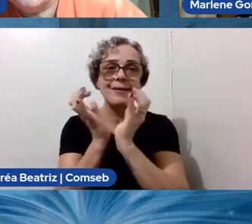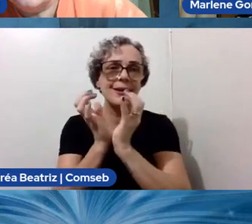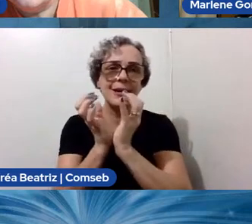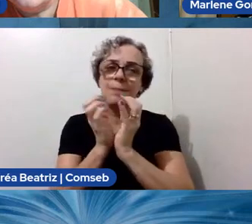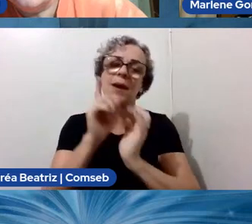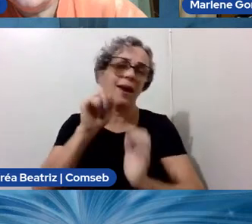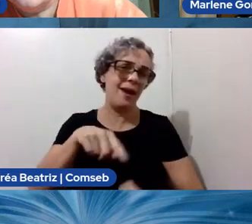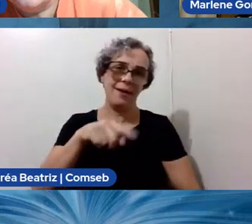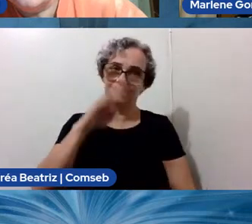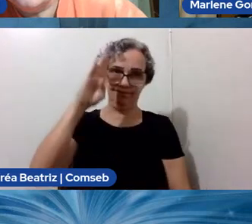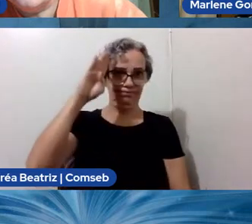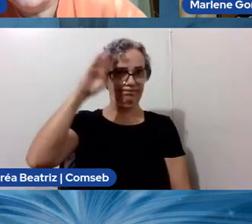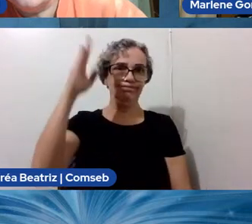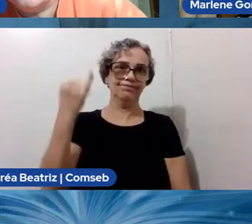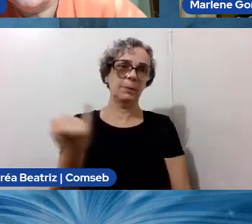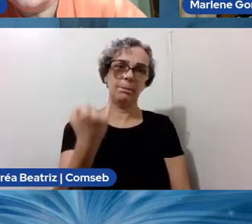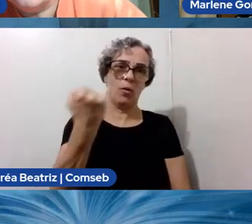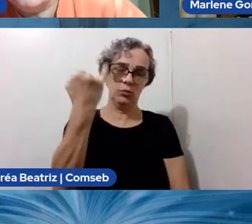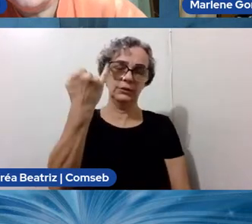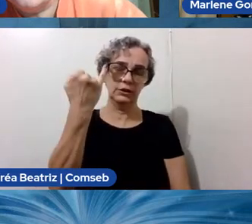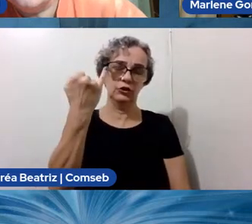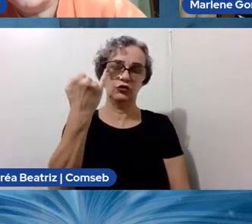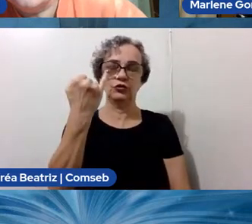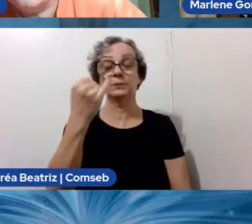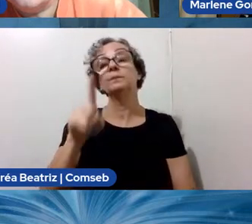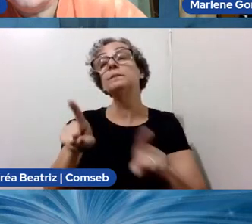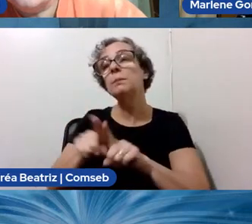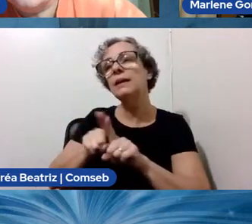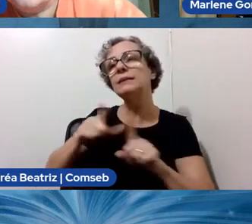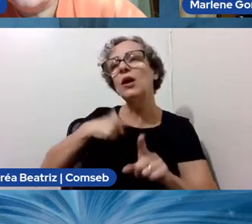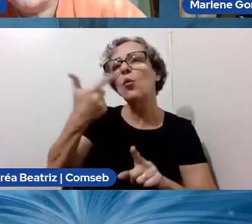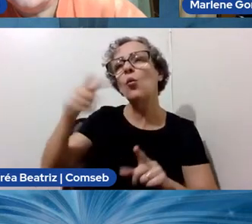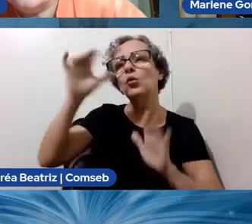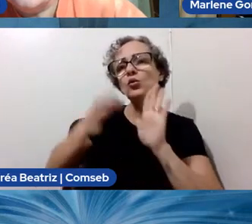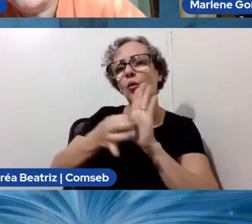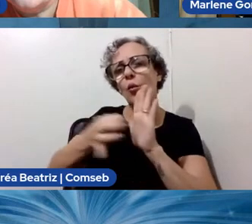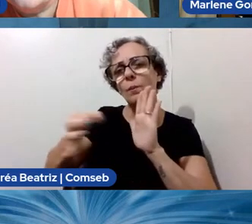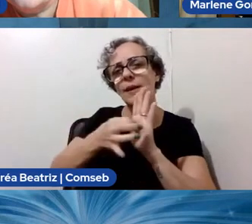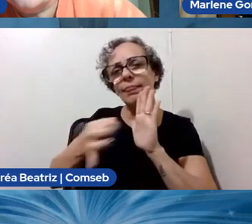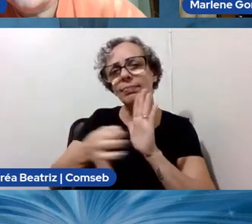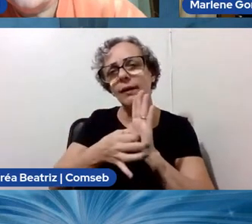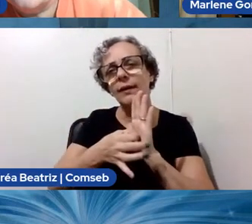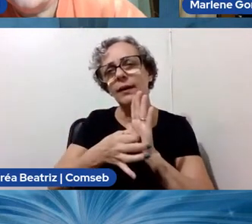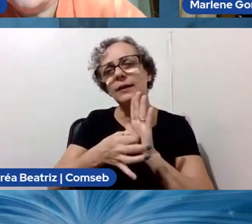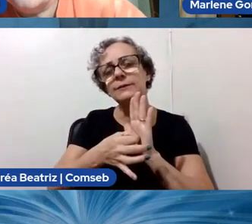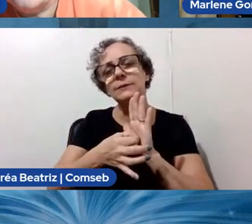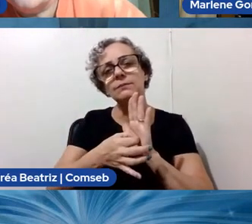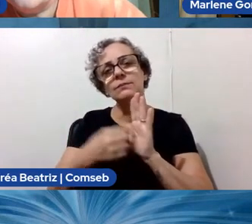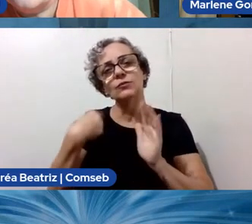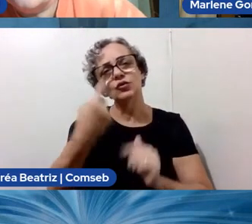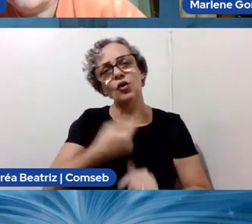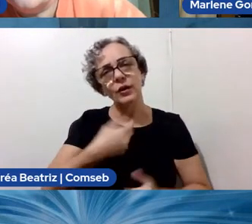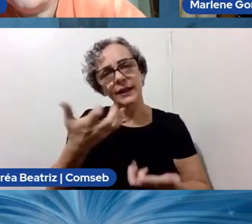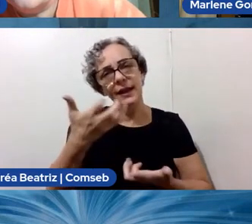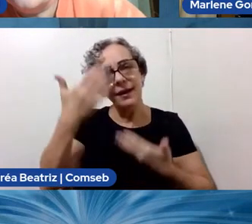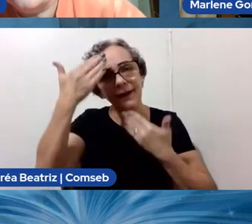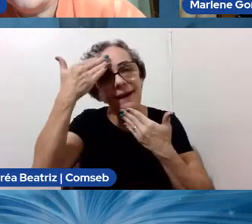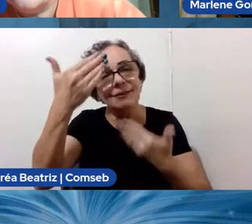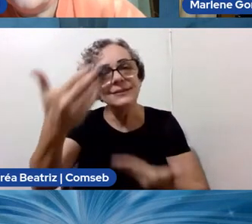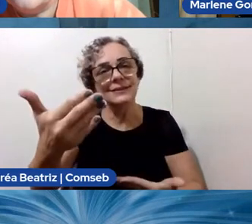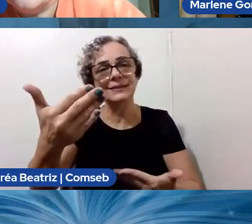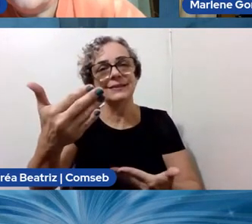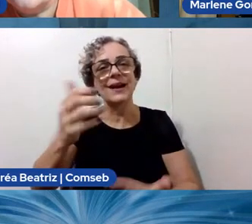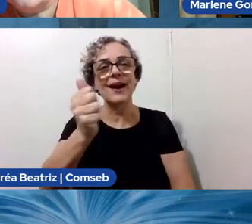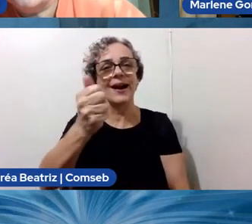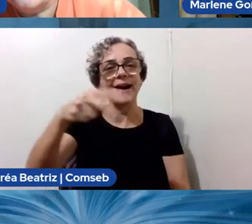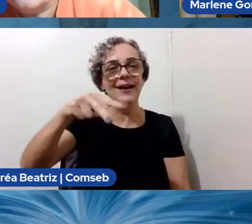Nós temos aqui também um comentário que nos foi trazido. Nós queremos aproveitar para agradecer a Ana